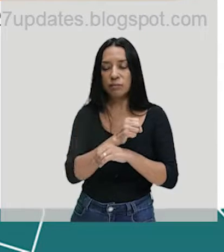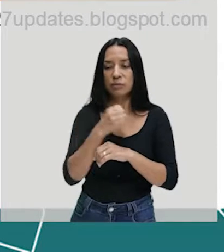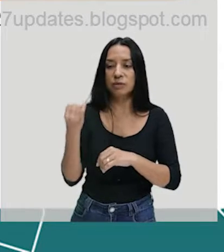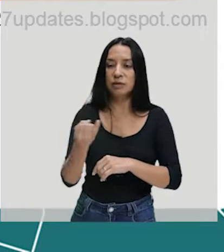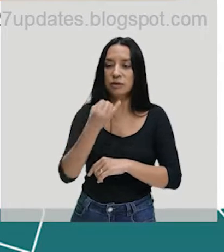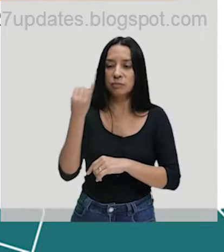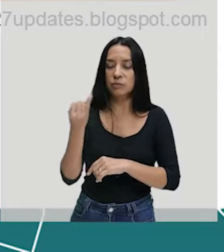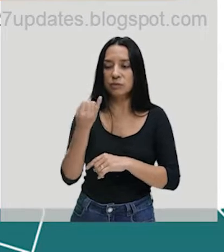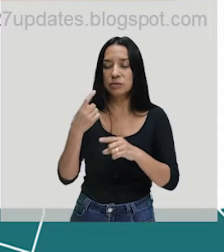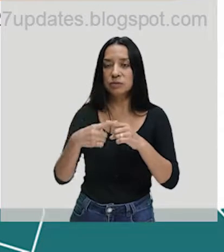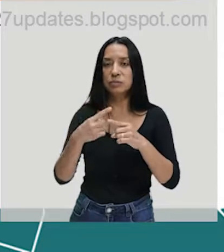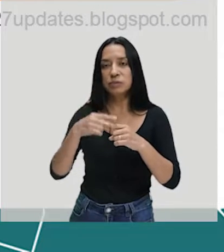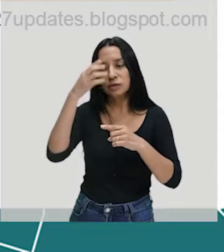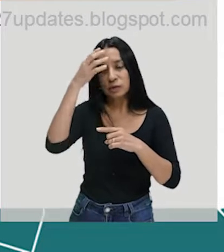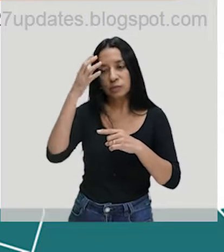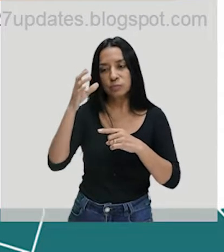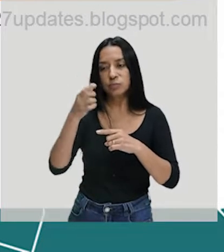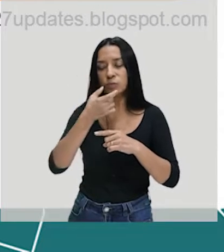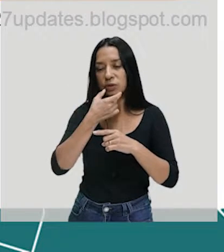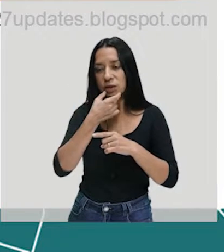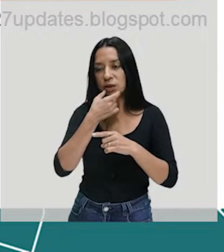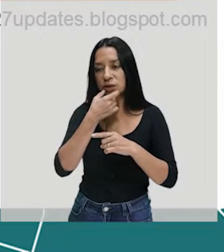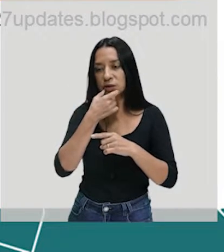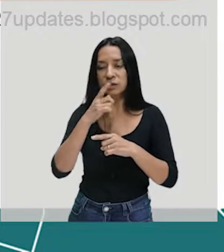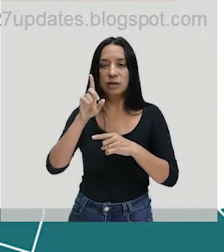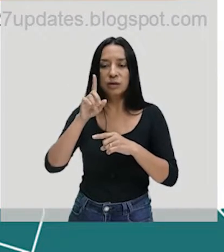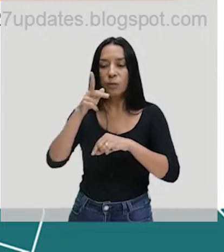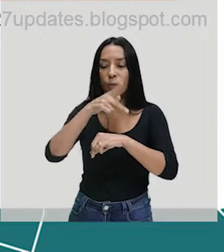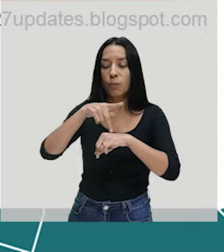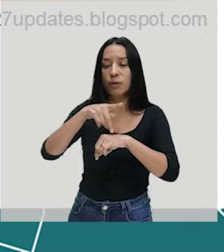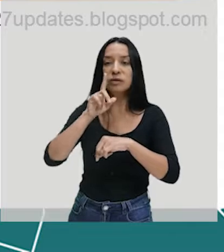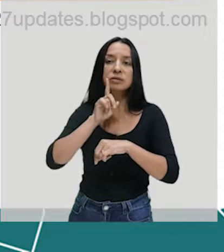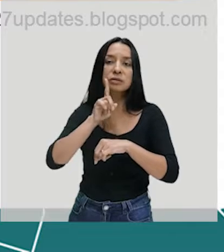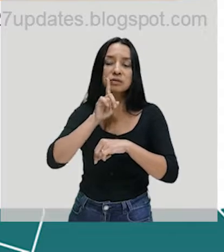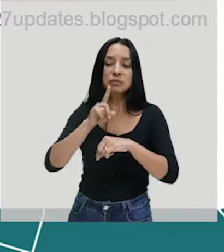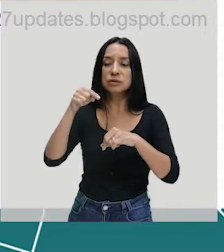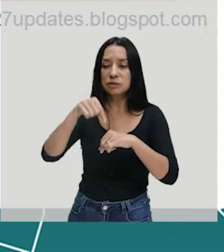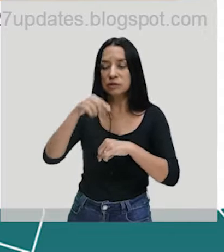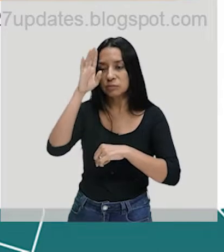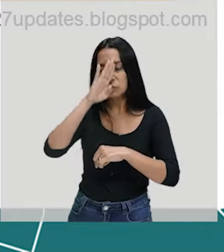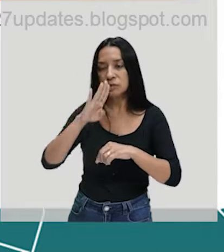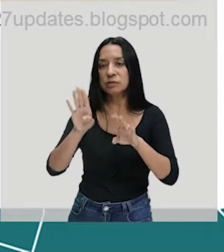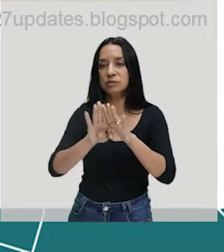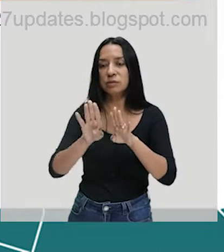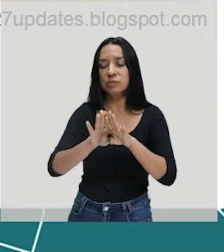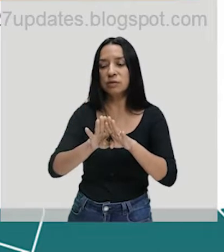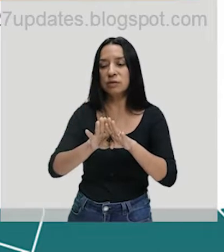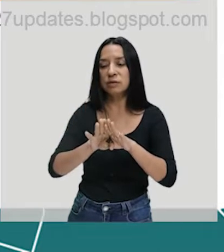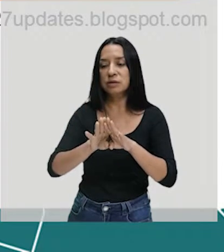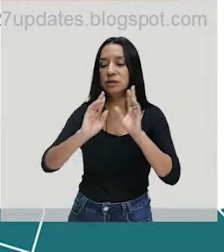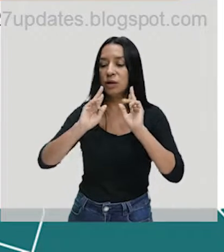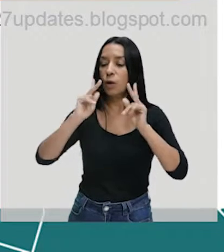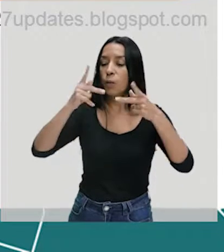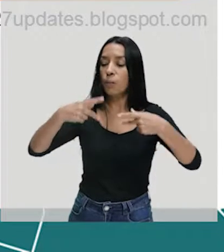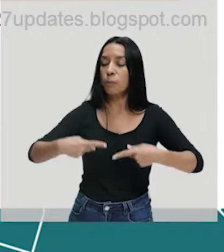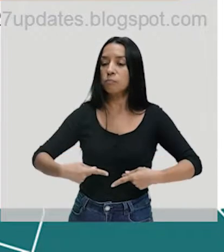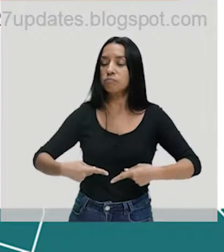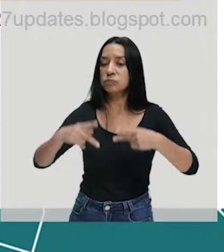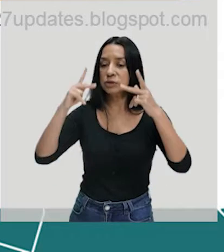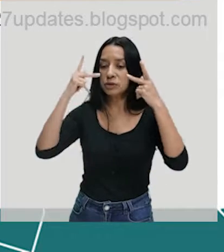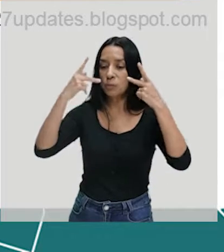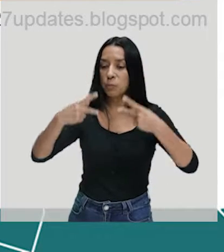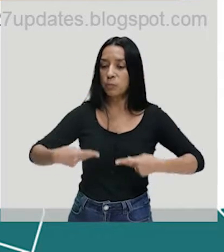na Cultura Inglesa né nos Estados Unidos Por exemplo mesmo no Reino Unido e aqui no Brasil nós temos certas posturas diferentes